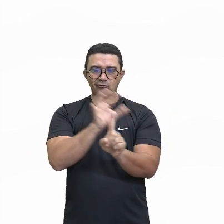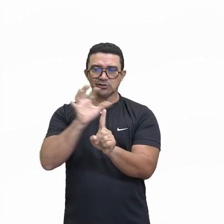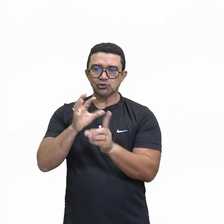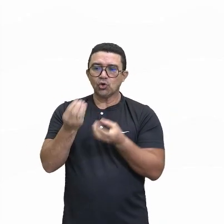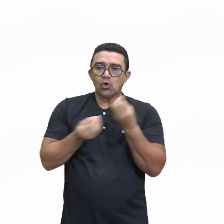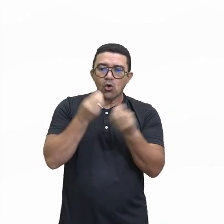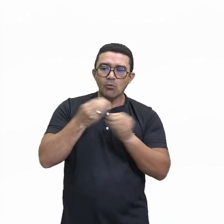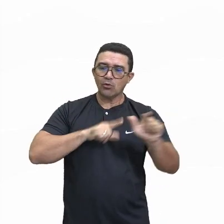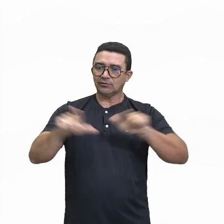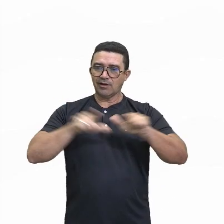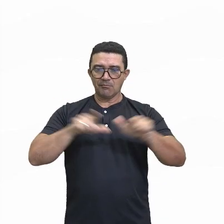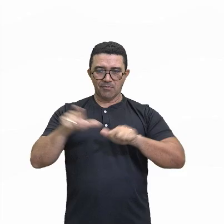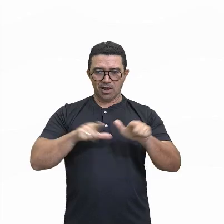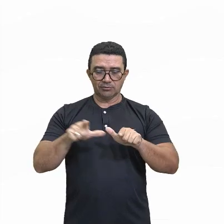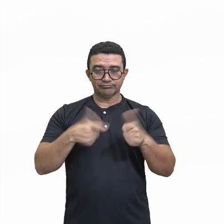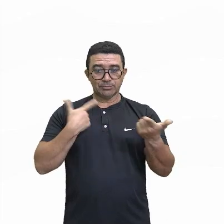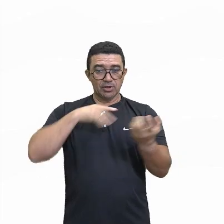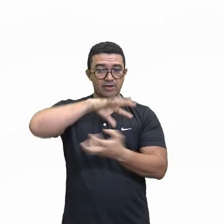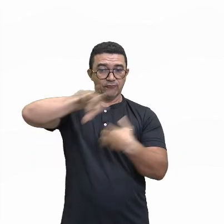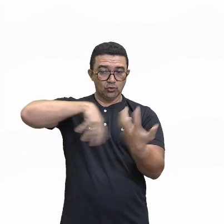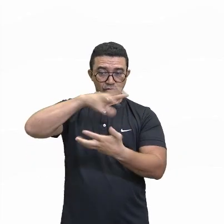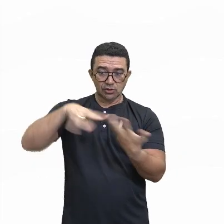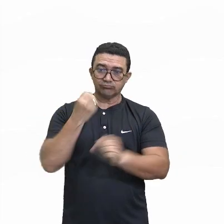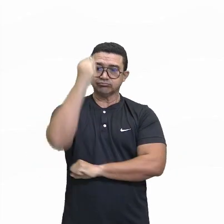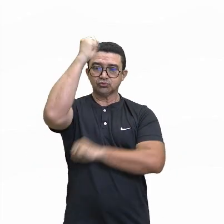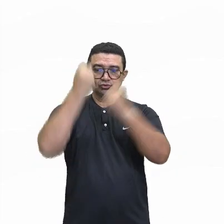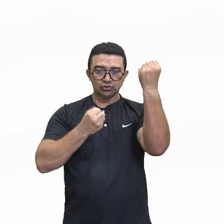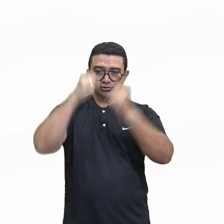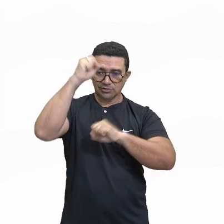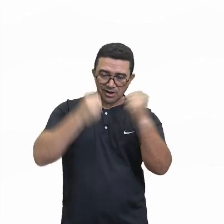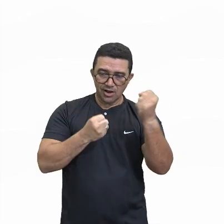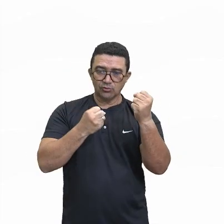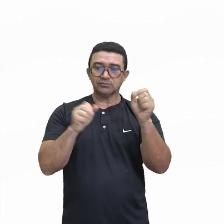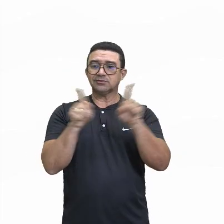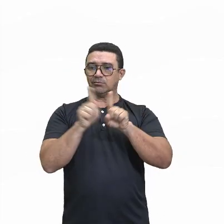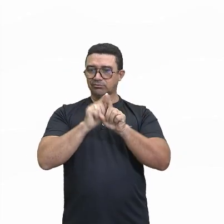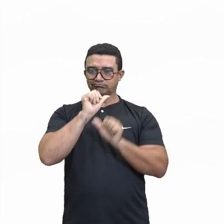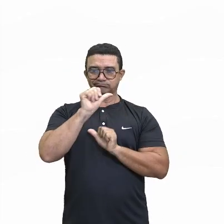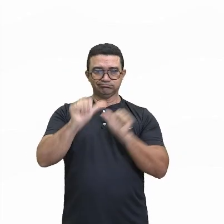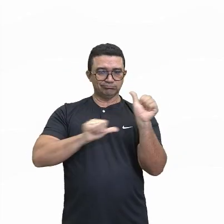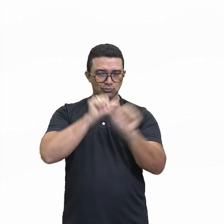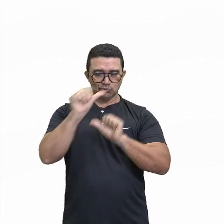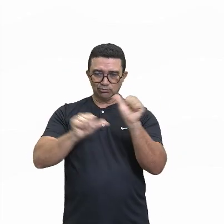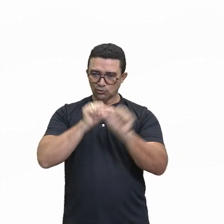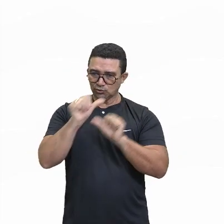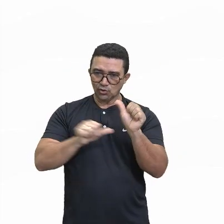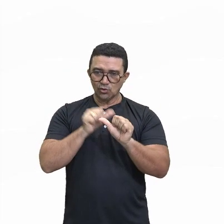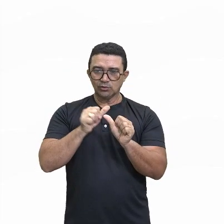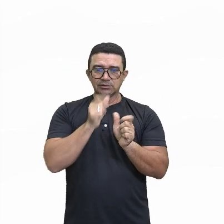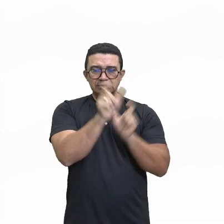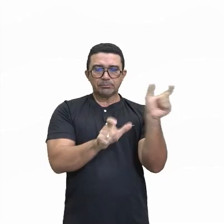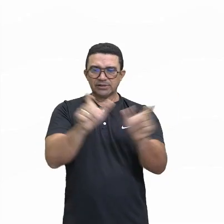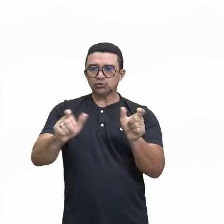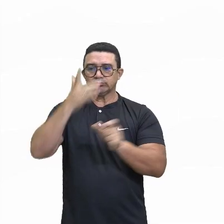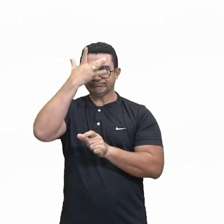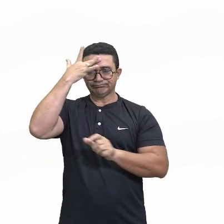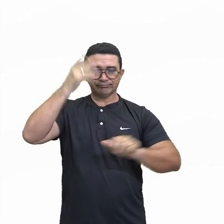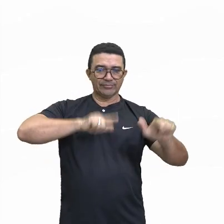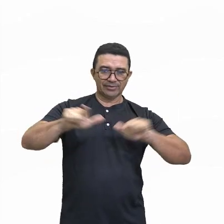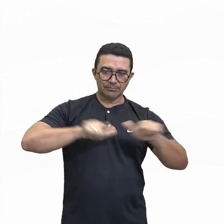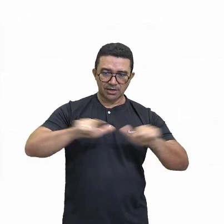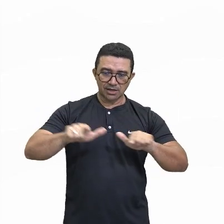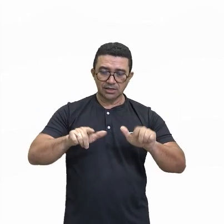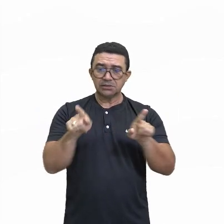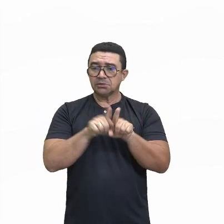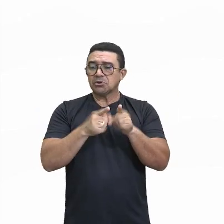feito. A Revolução Industrial, com a chegada das fábricas, isso também mudou a forma das pessoas trabalharem e a forma